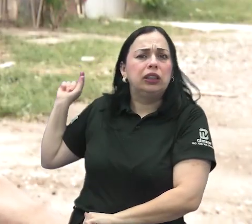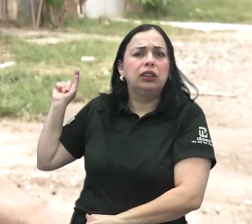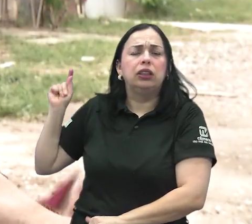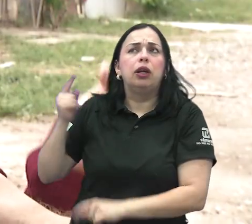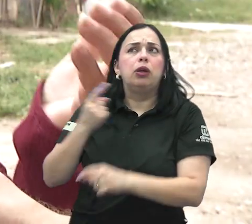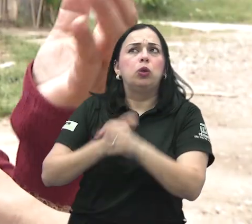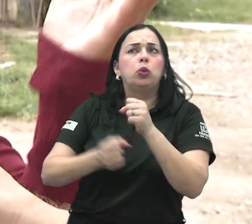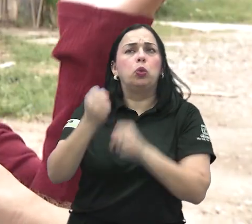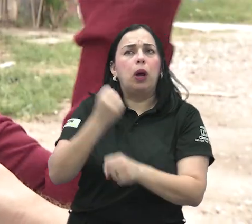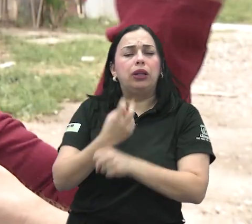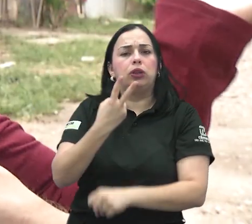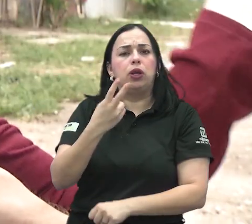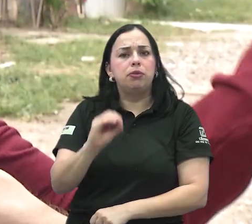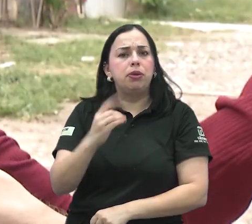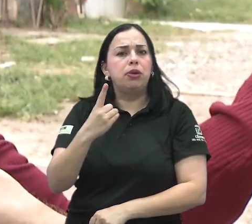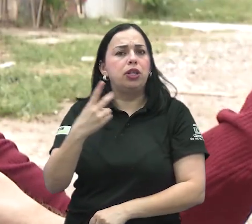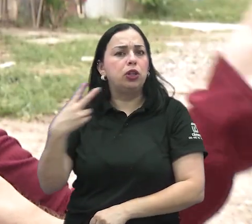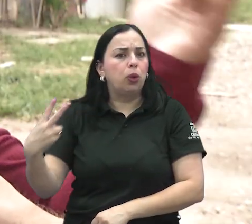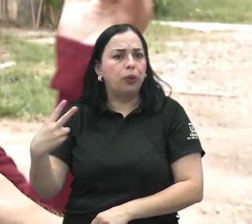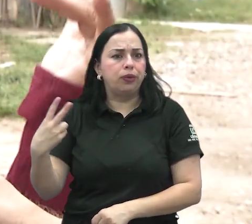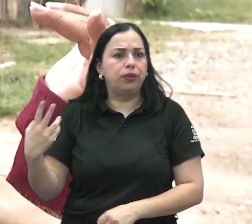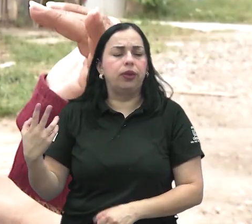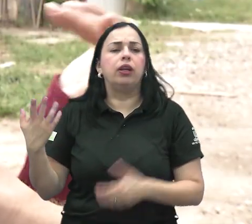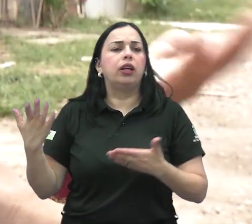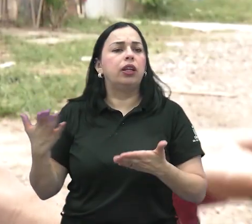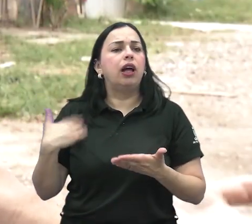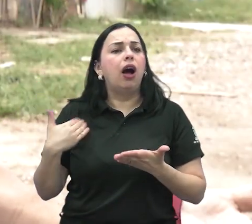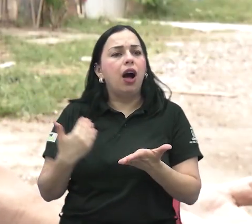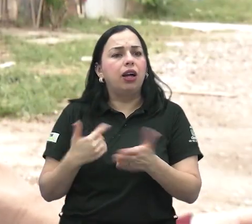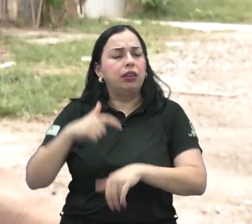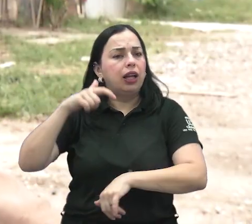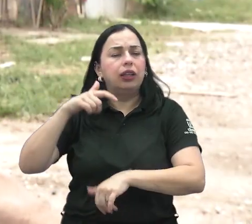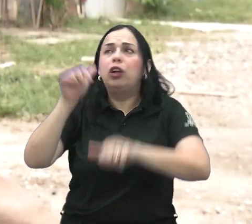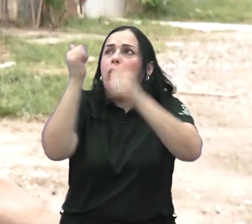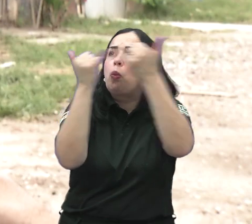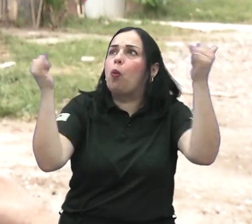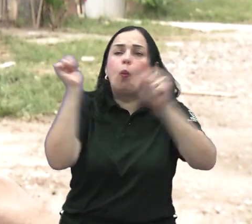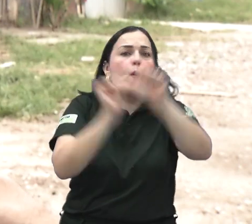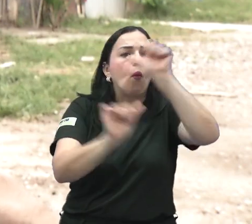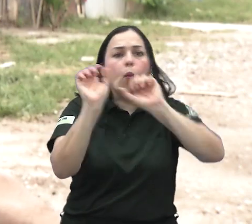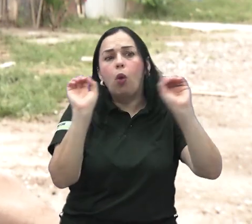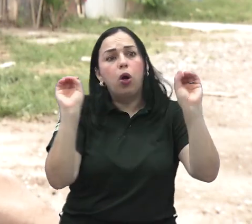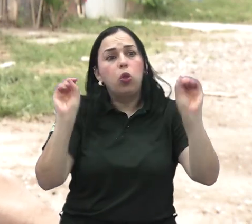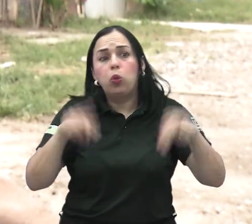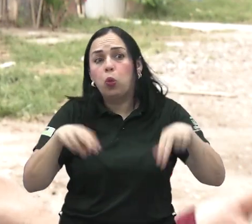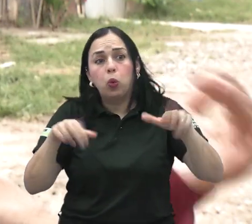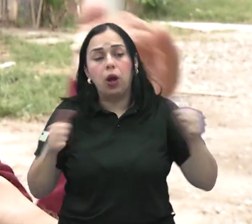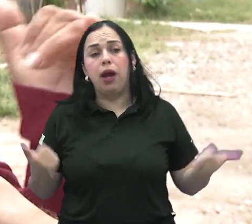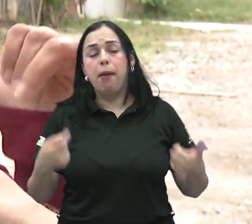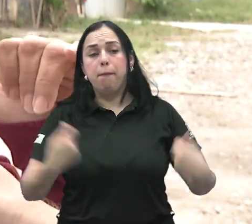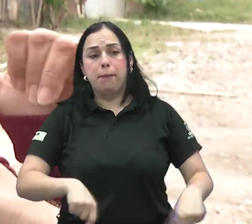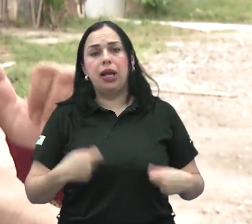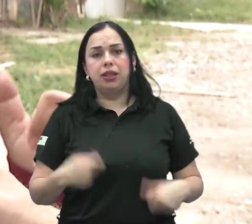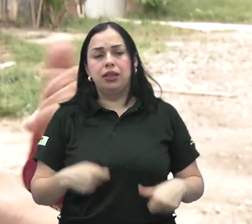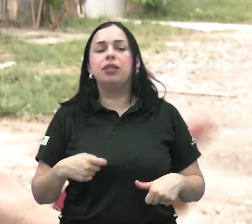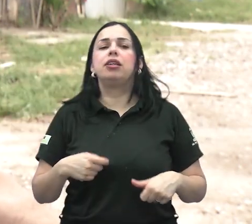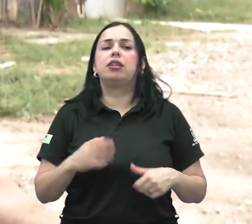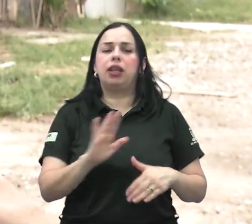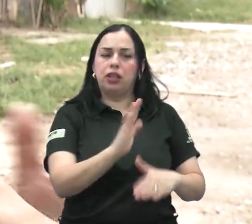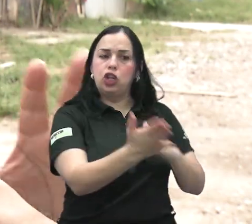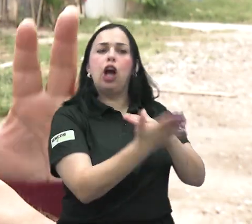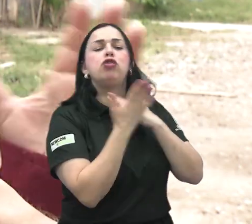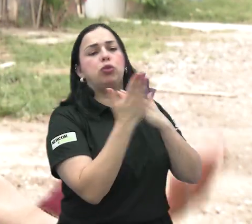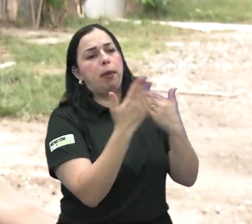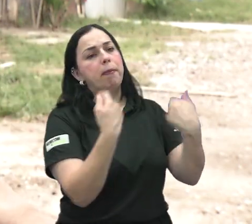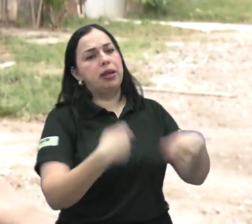antiga, vem desde 2012, que foi quando colocou energia aqui no bairro, nunca foi trocada. Então, ou seja, a gente